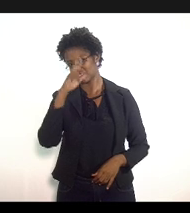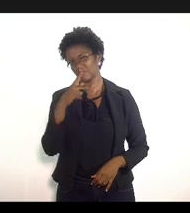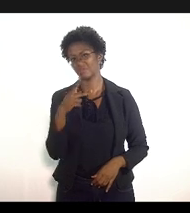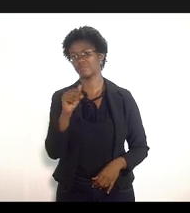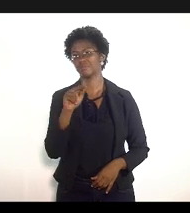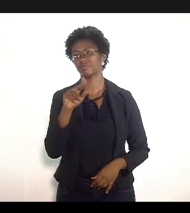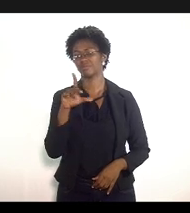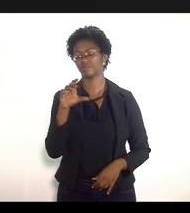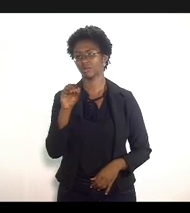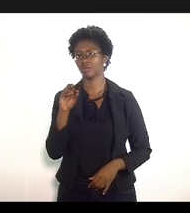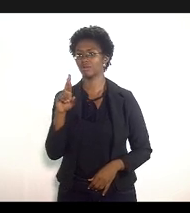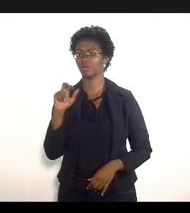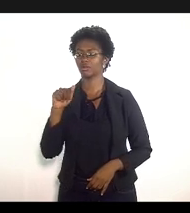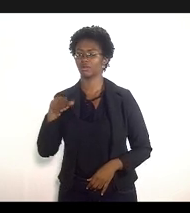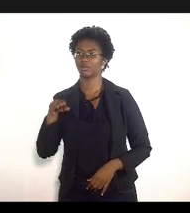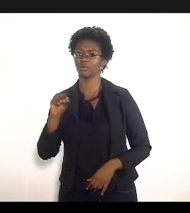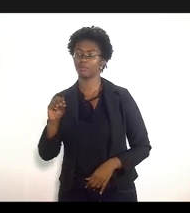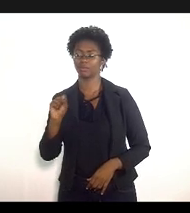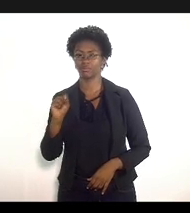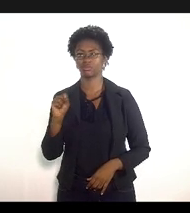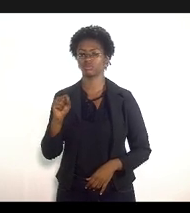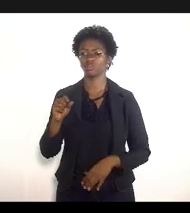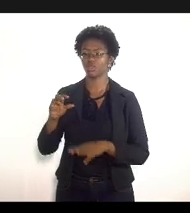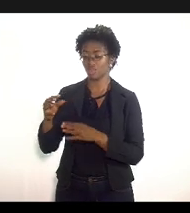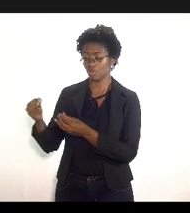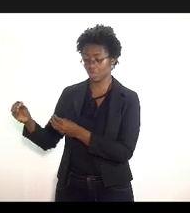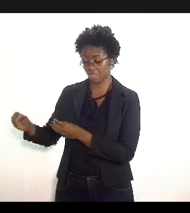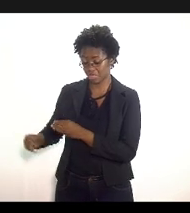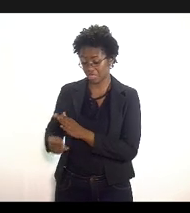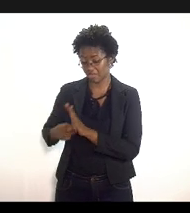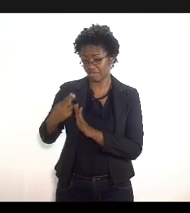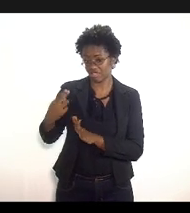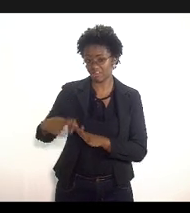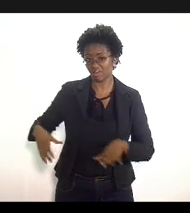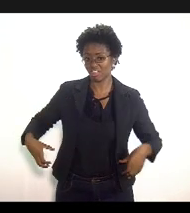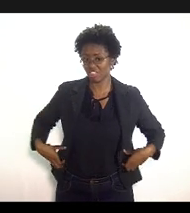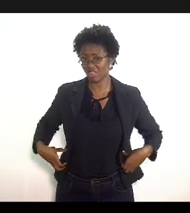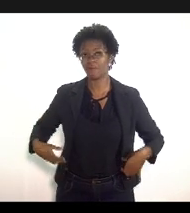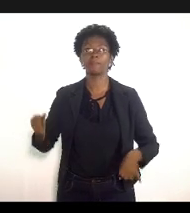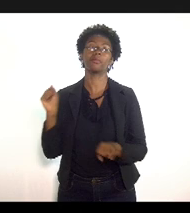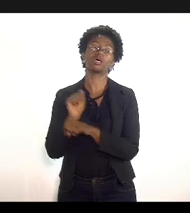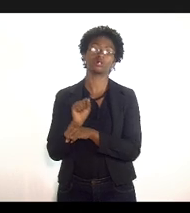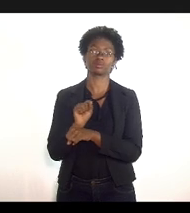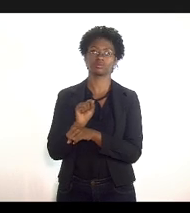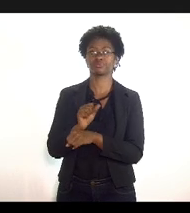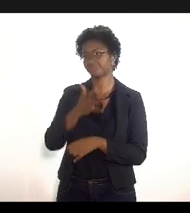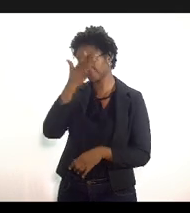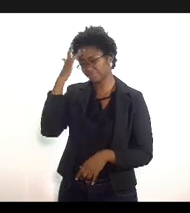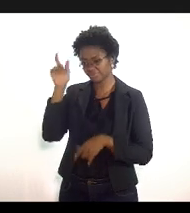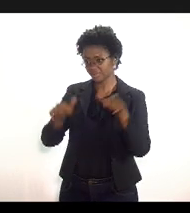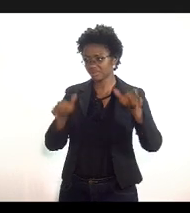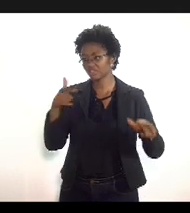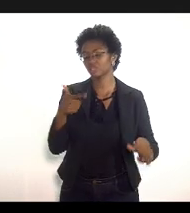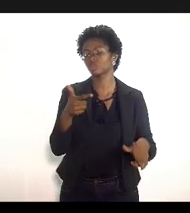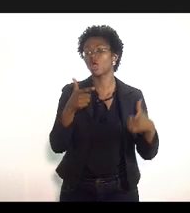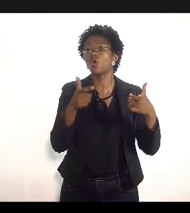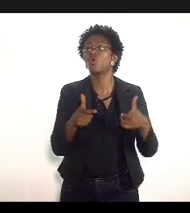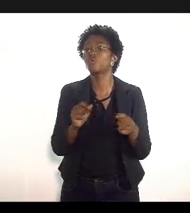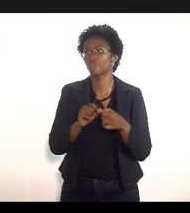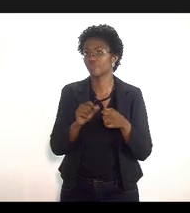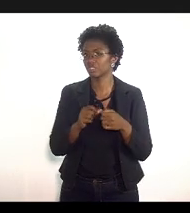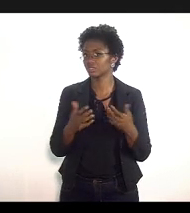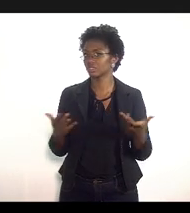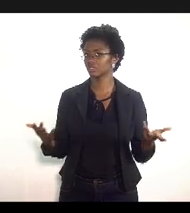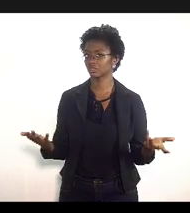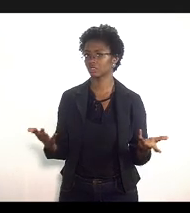Ramos, o transplante de rim que fazia no HFB está suspenso, tá? E essas pessoas não têm onde fazer,